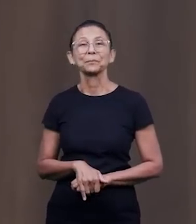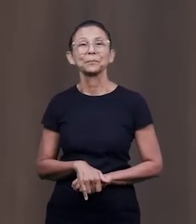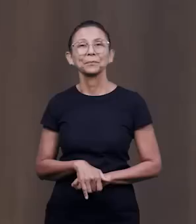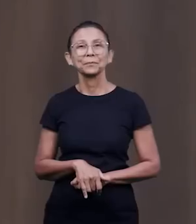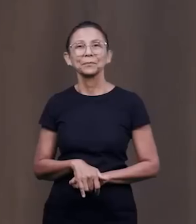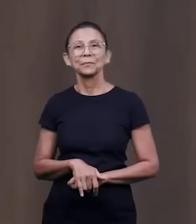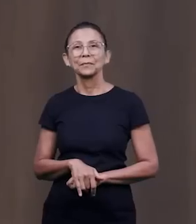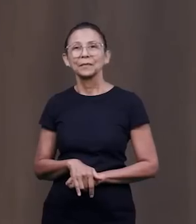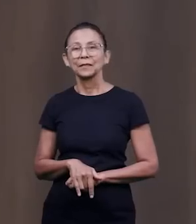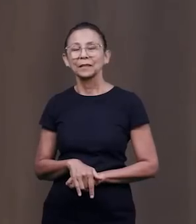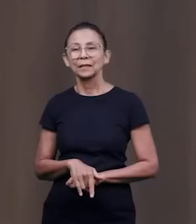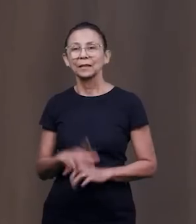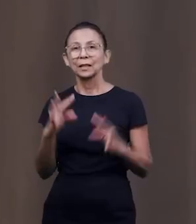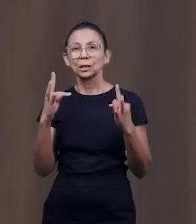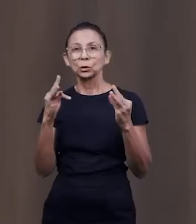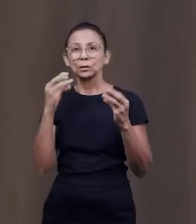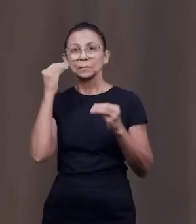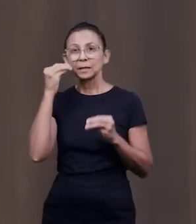me entende.